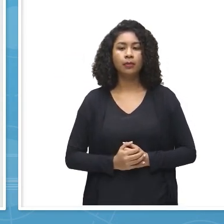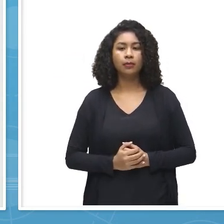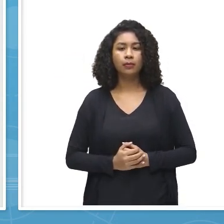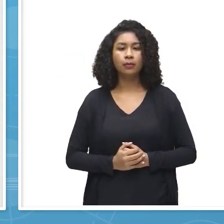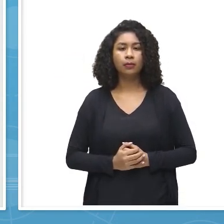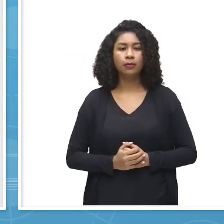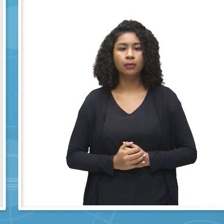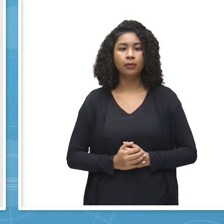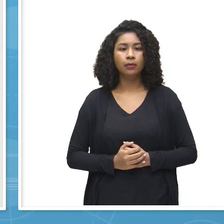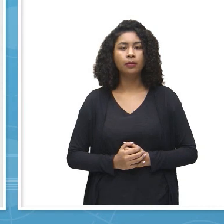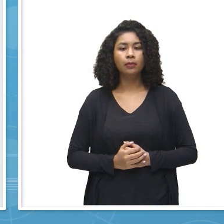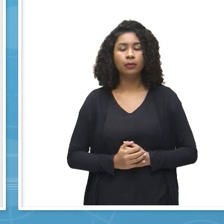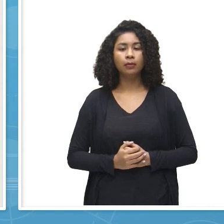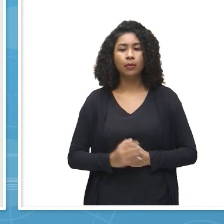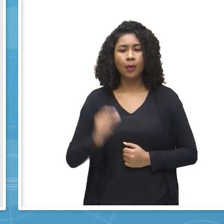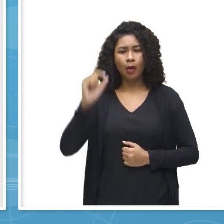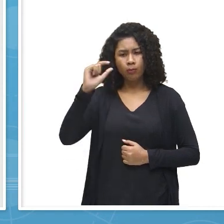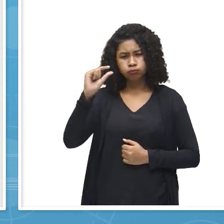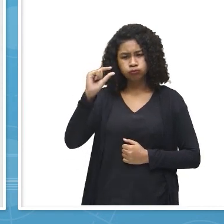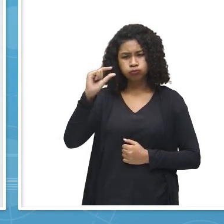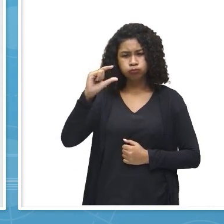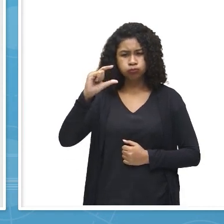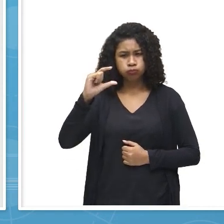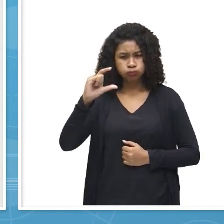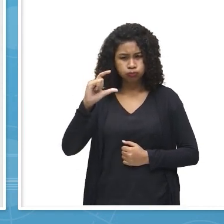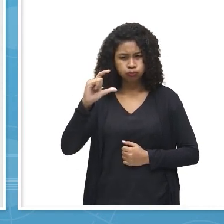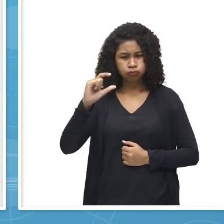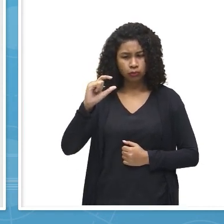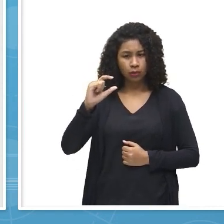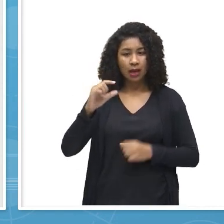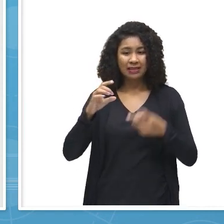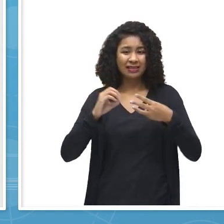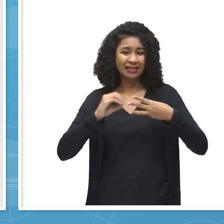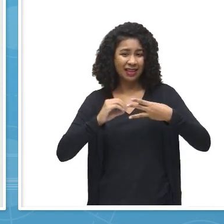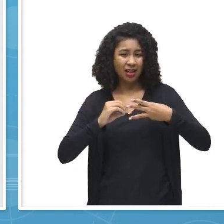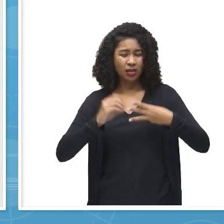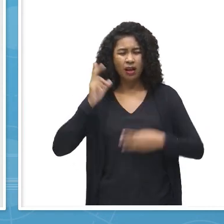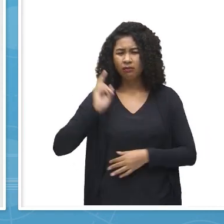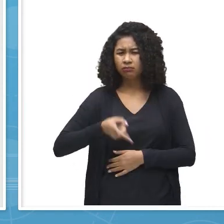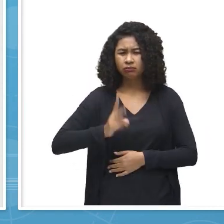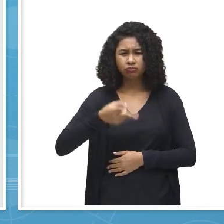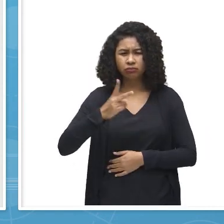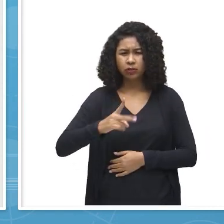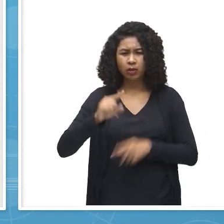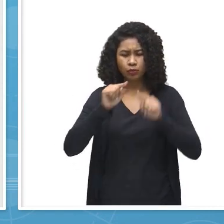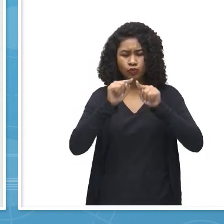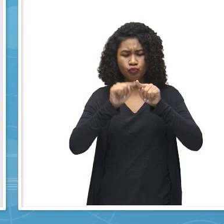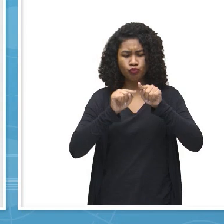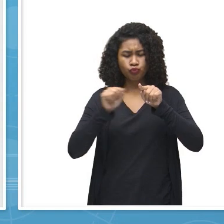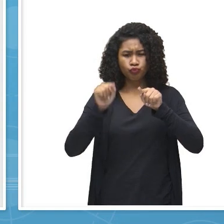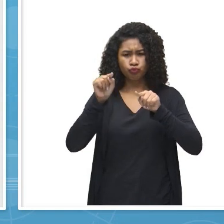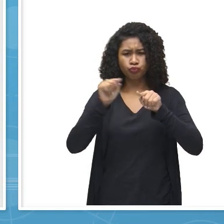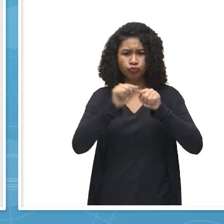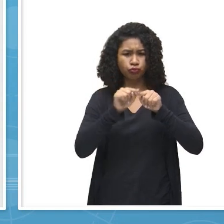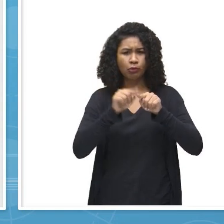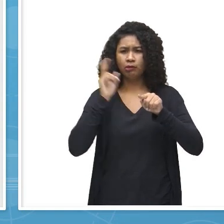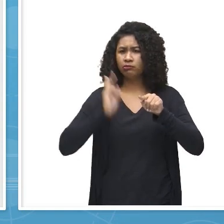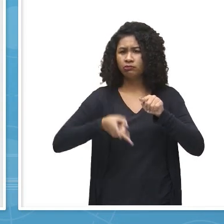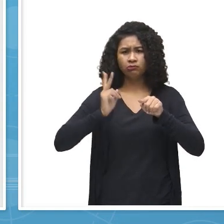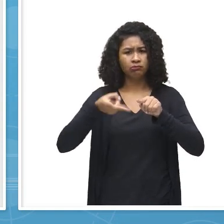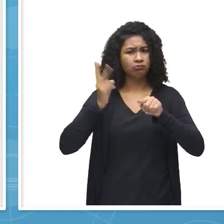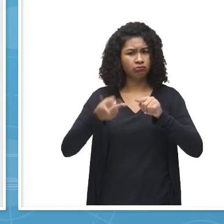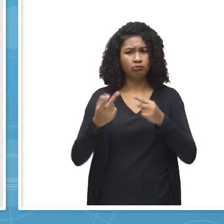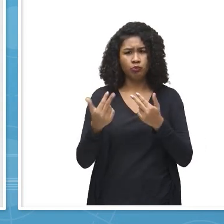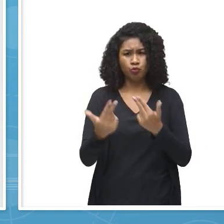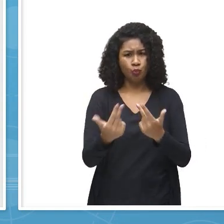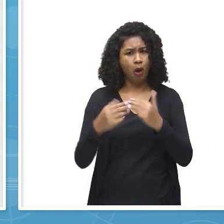O formato das células é sempre cúbico. Não, não é sempre cúbico, né? Acabei de falar para vocês. Ela pode estar mais achatada, pode estar